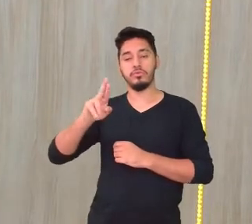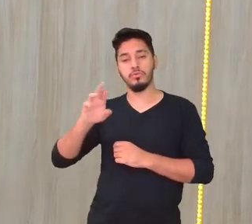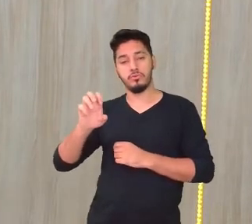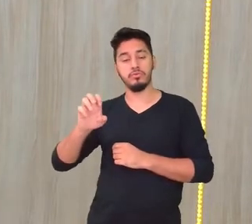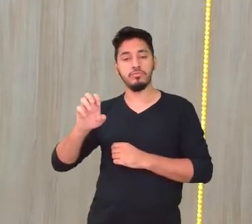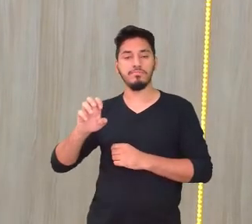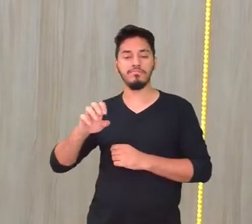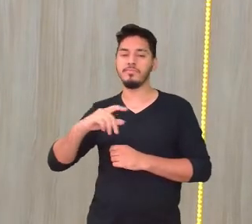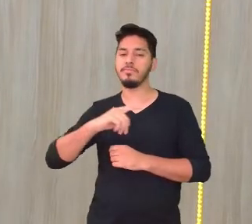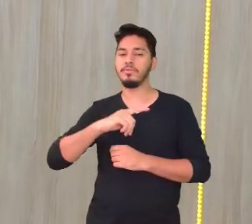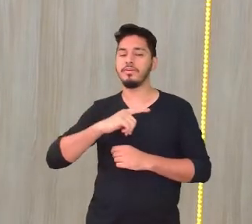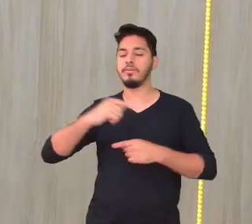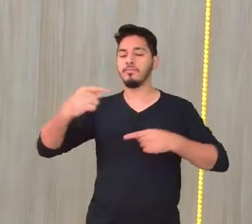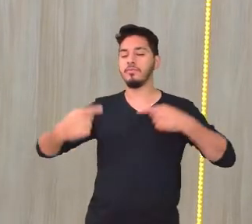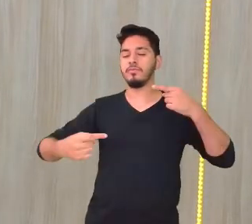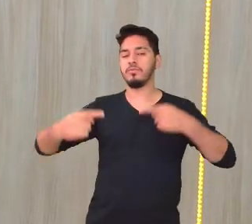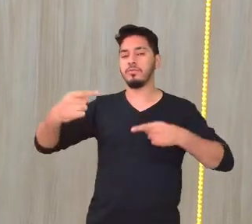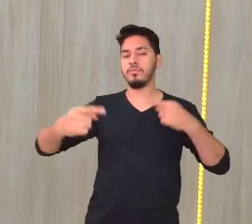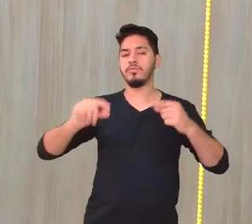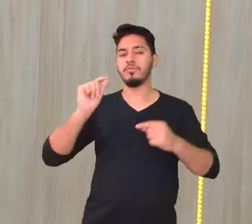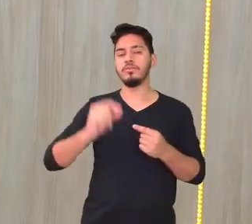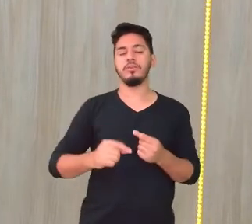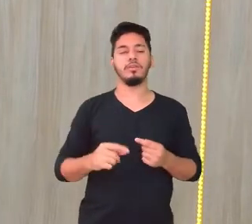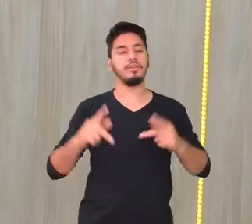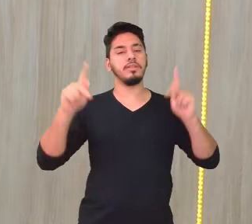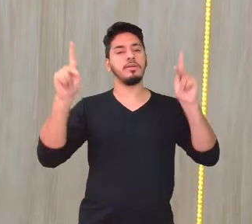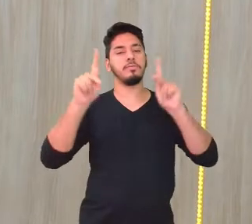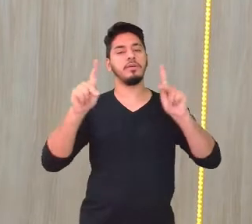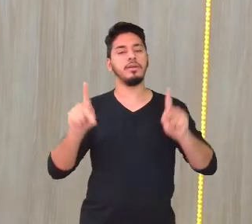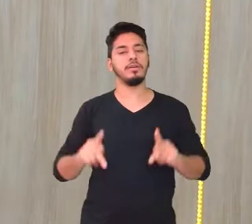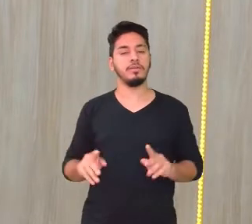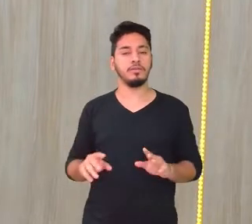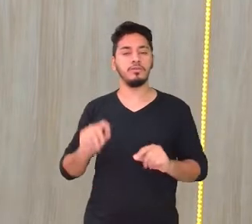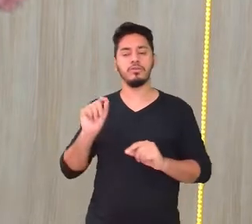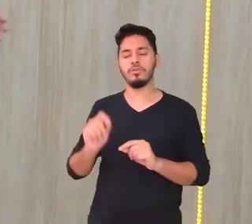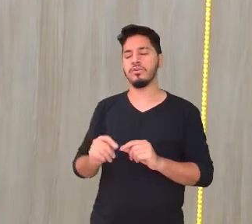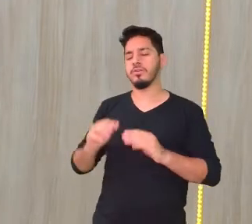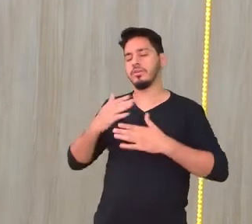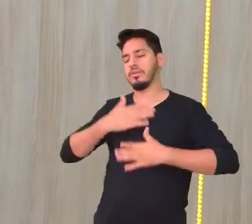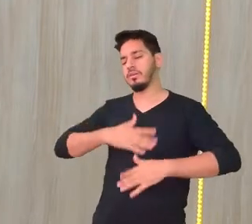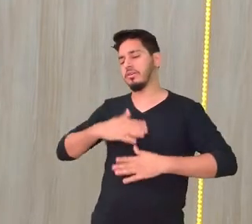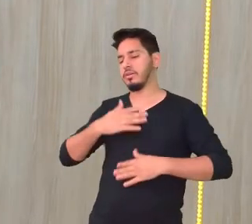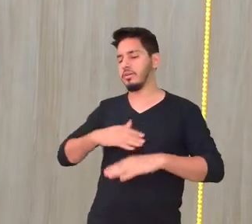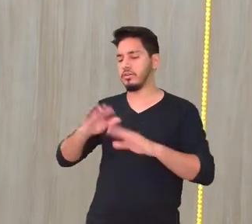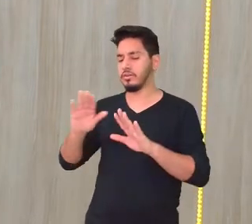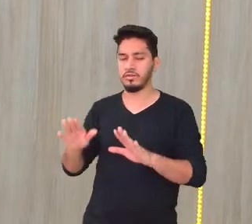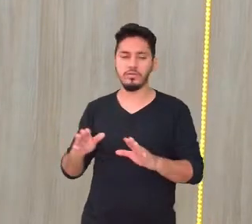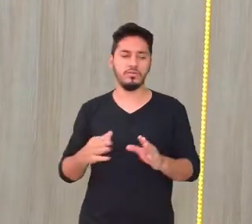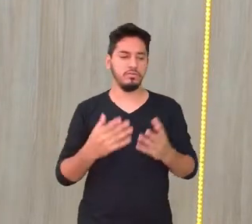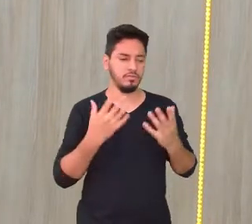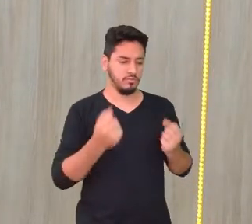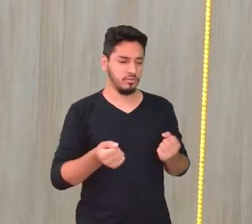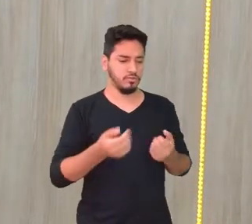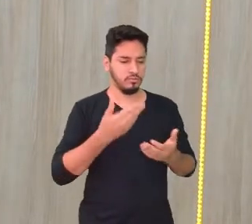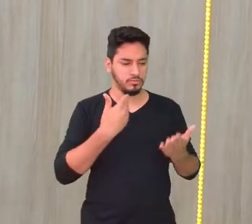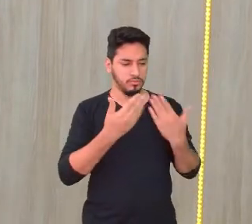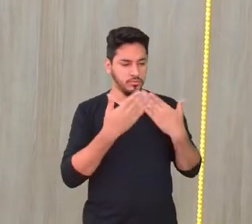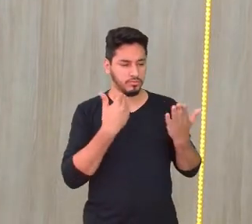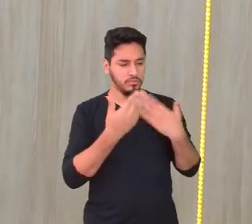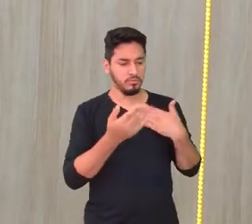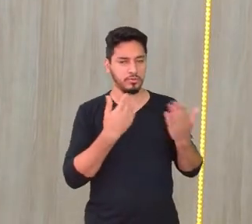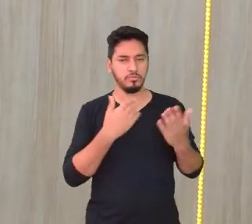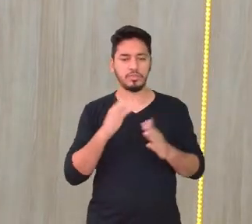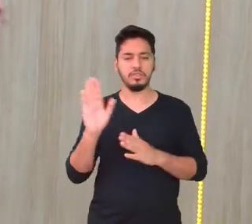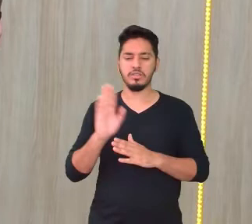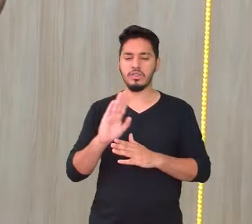aquela política de apaziguamento, ou seja, aquela história do deixa disso, gente, vamos negociar, não vamos